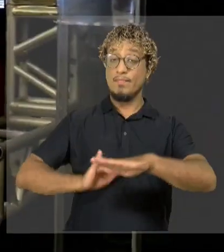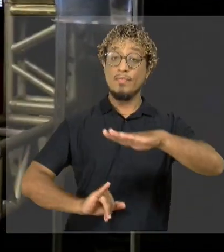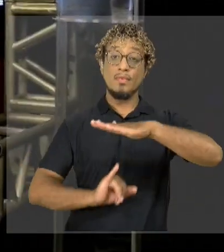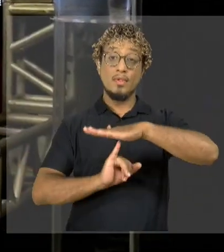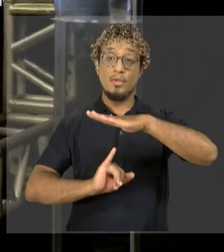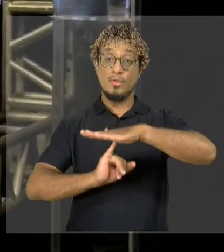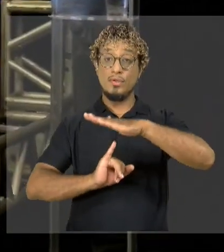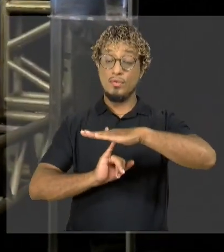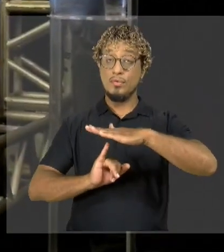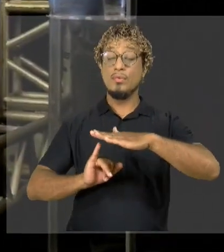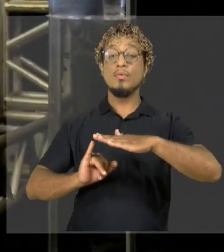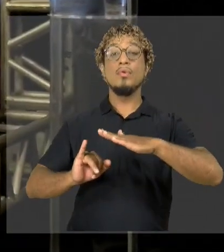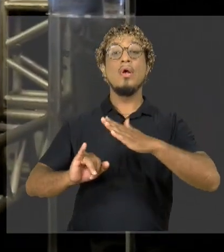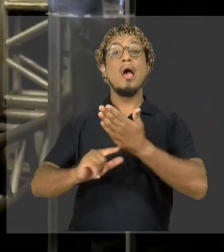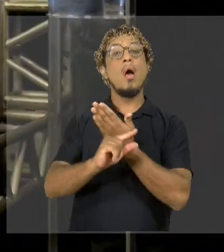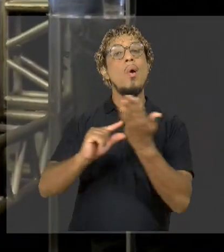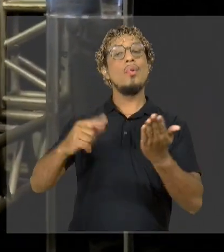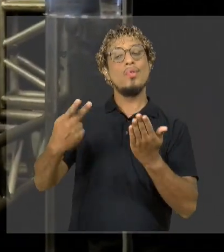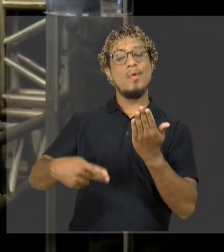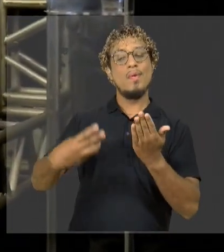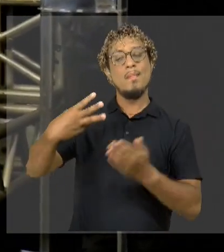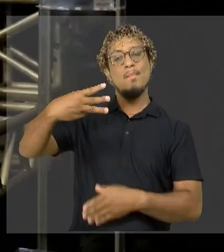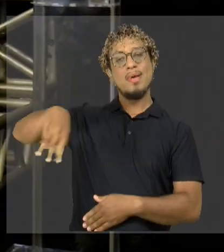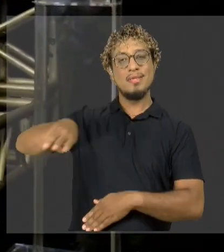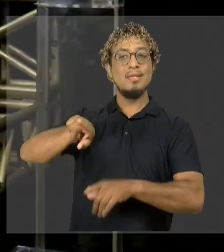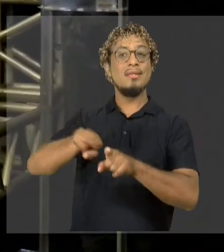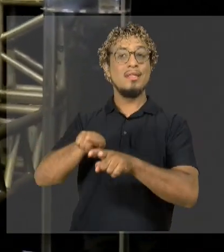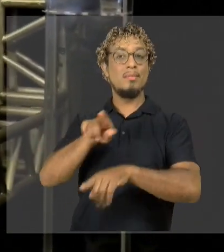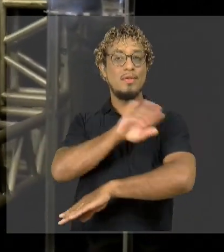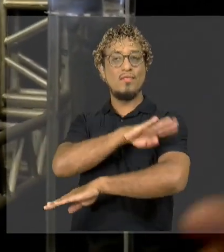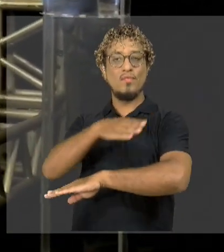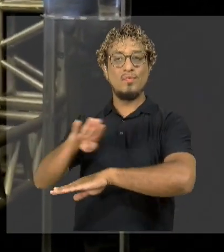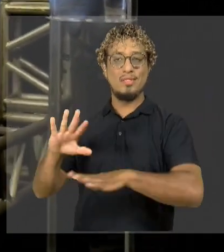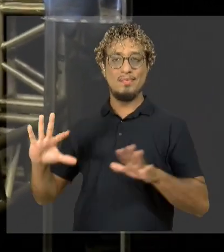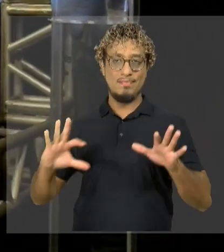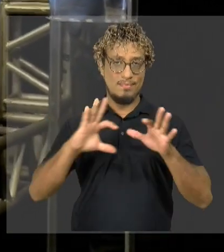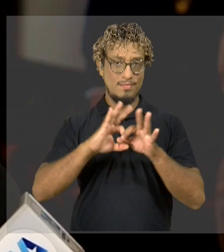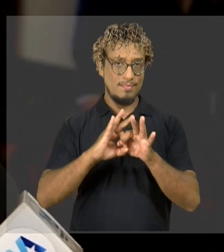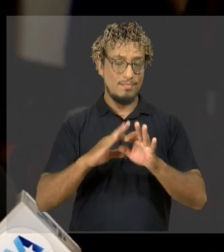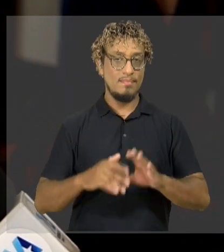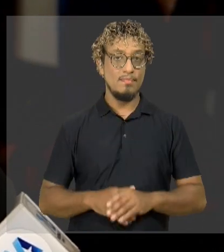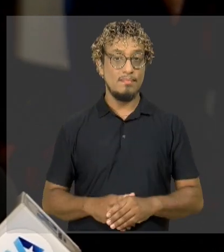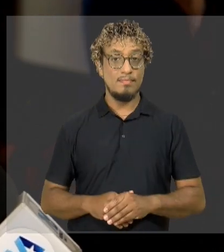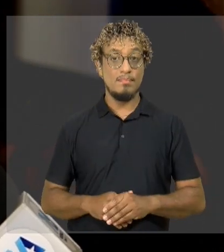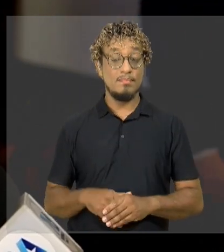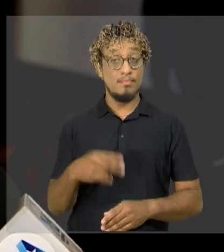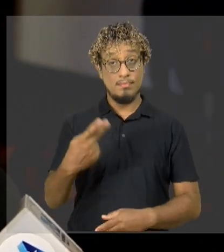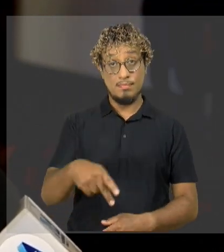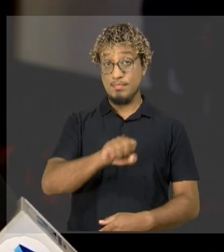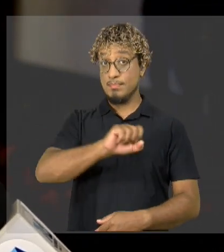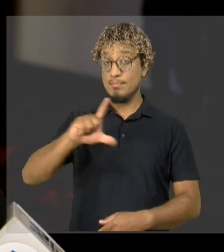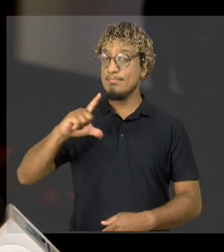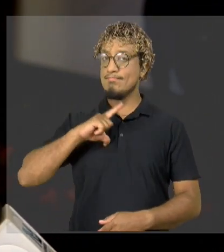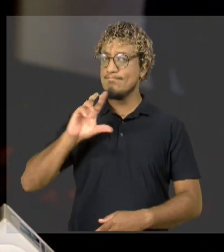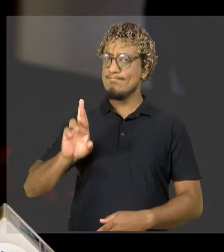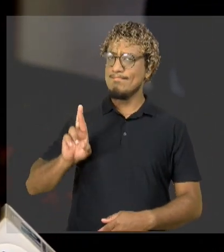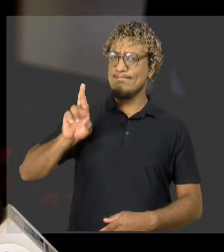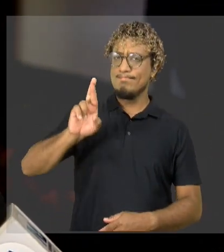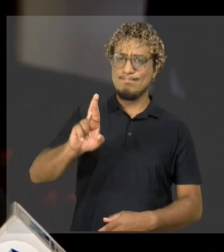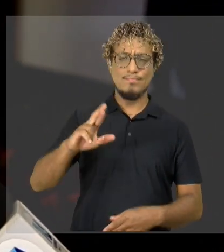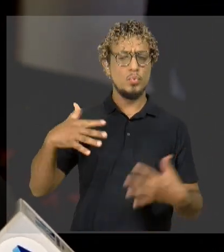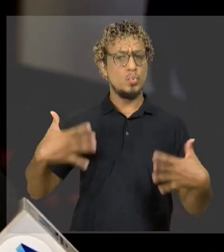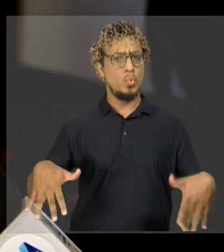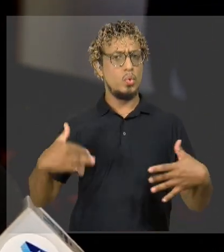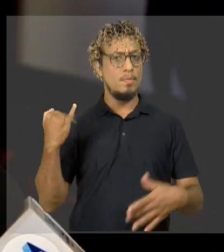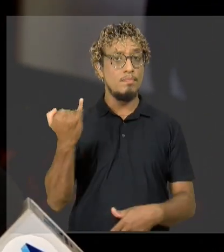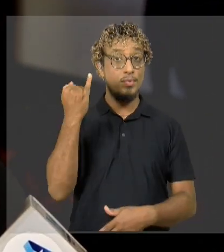Instituto Casa do Autor Maranhense e da Fundação da Memória Republicana Brasileira. São Luís tem um simbolismo muito grande. Aqui foi